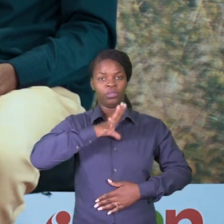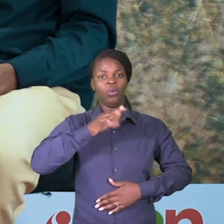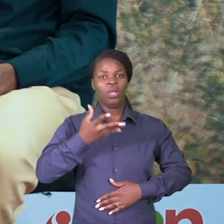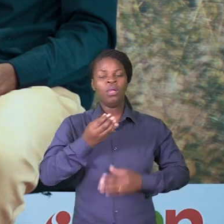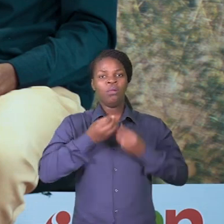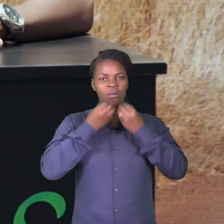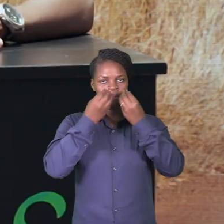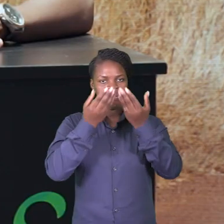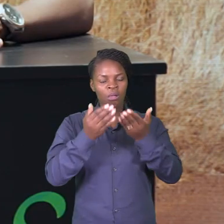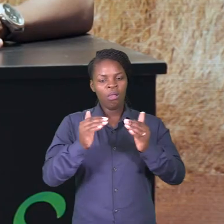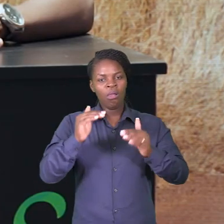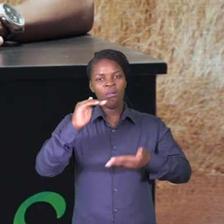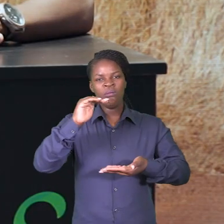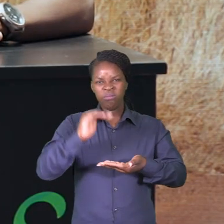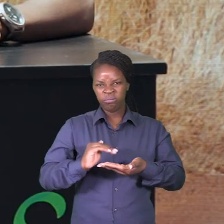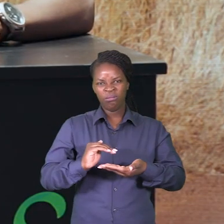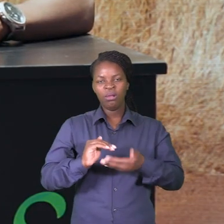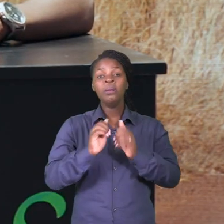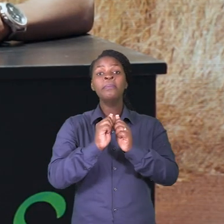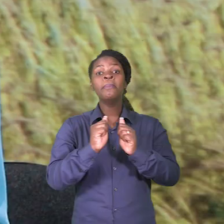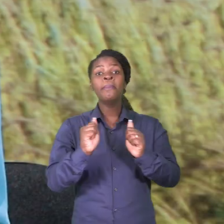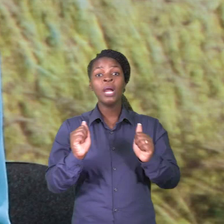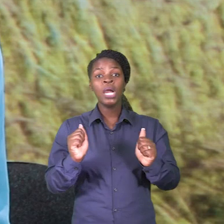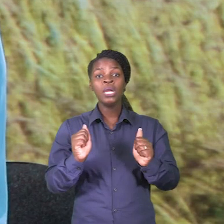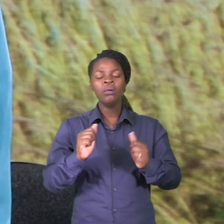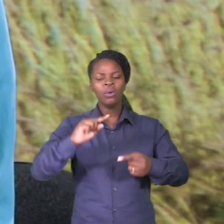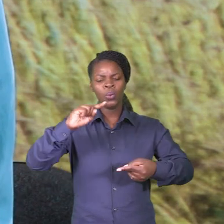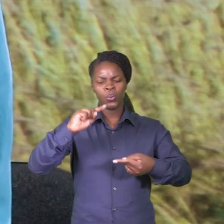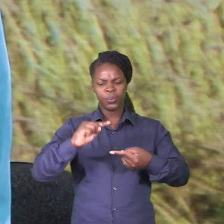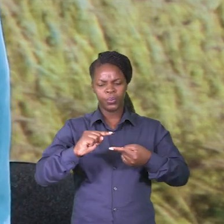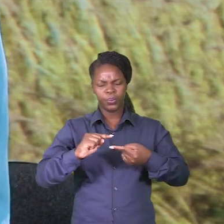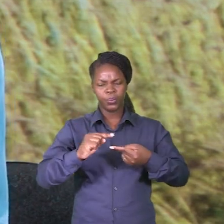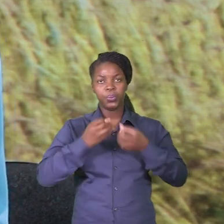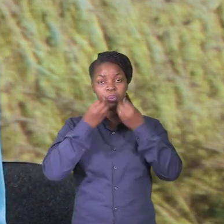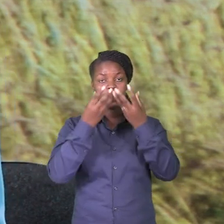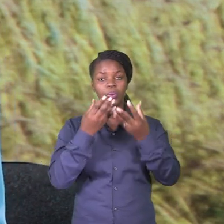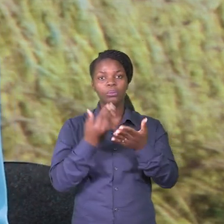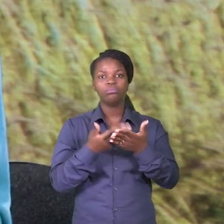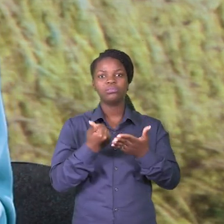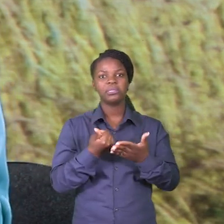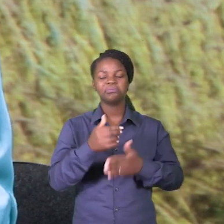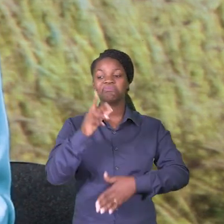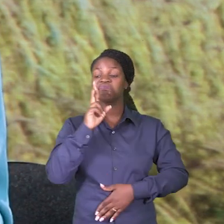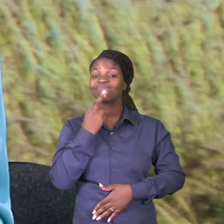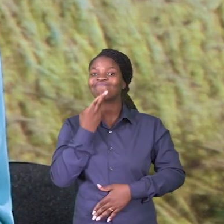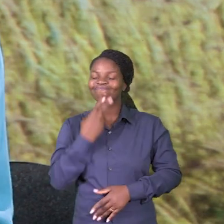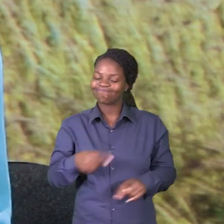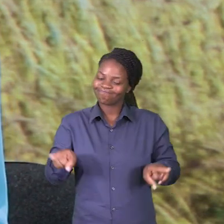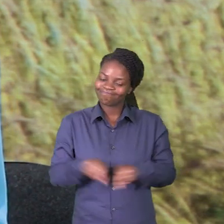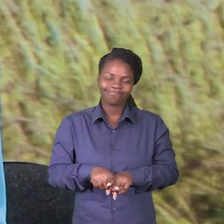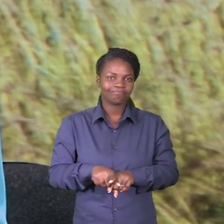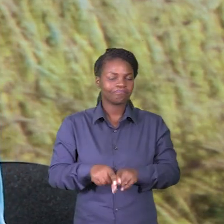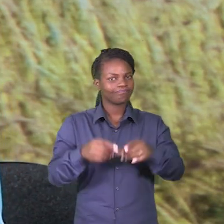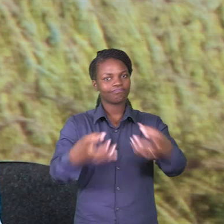a a ainda o nível de denúncia é baixo mas o nível de denúncia é baixo praticamente porque há